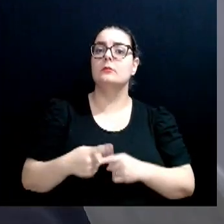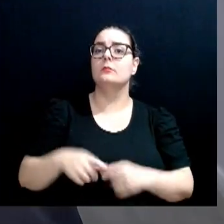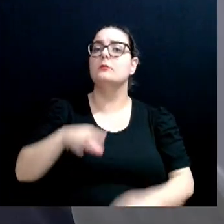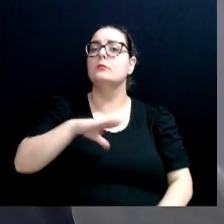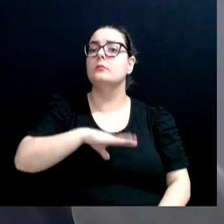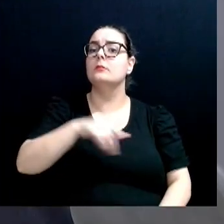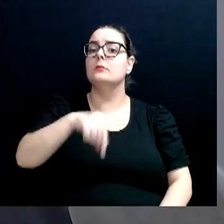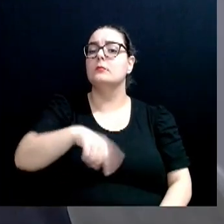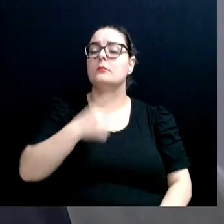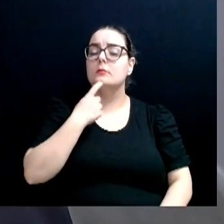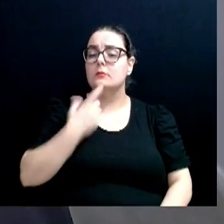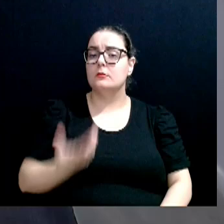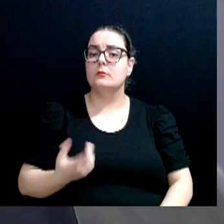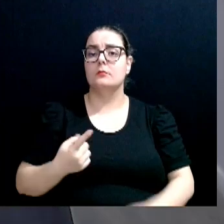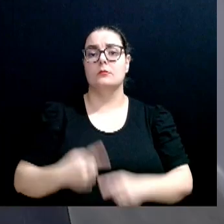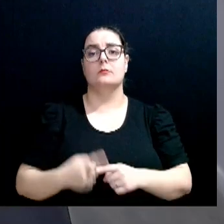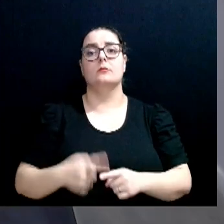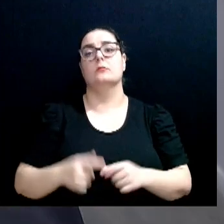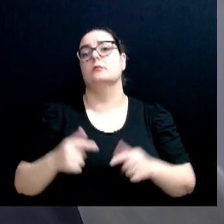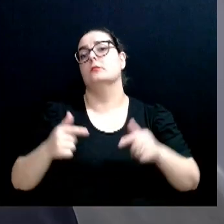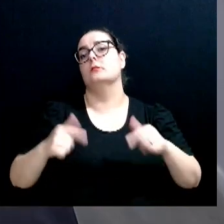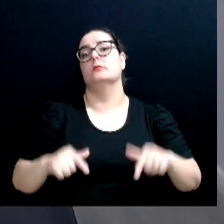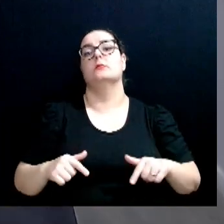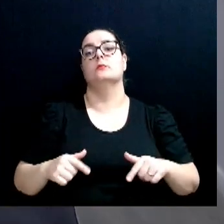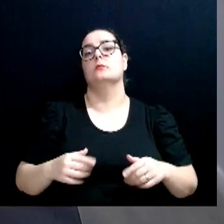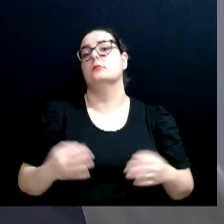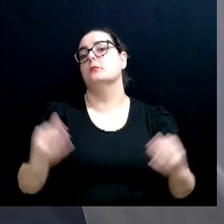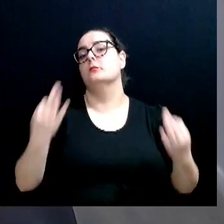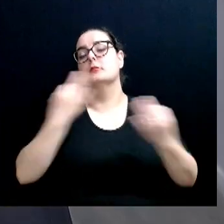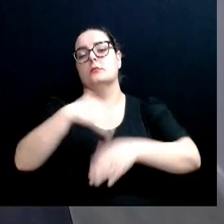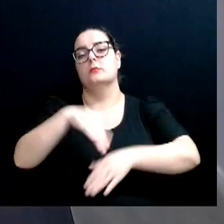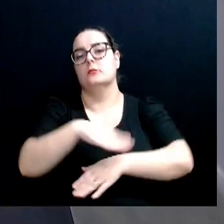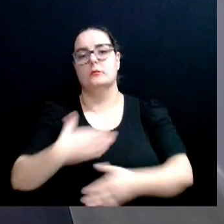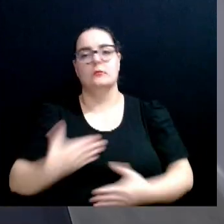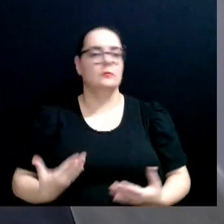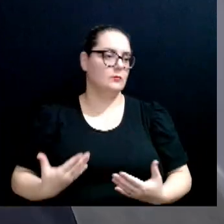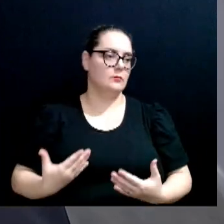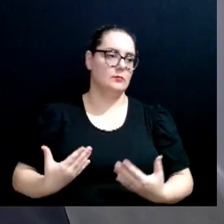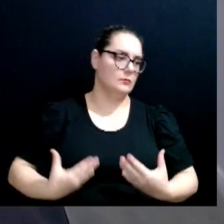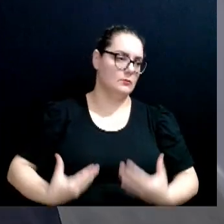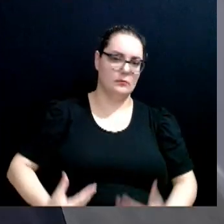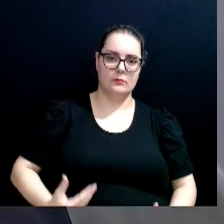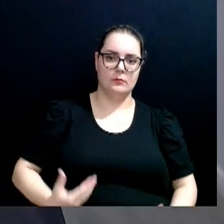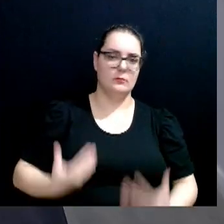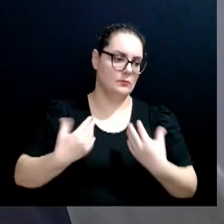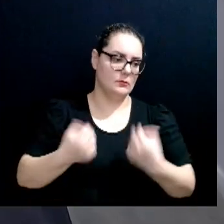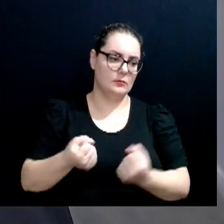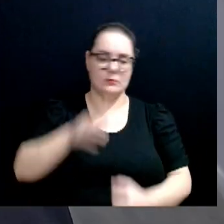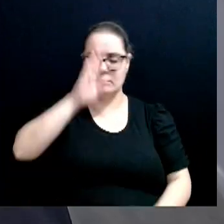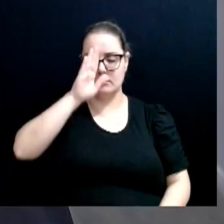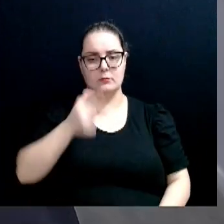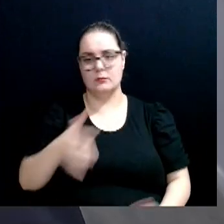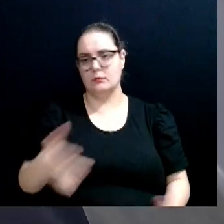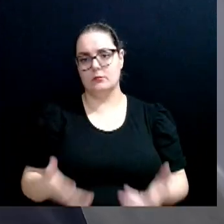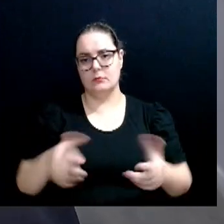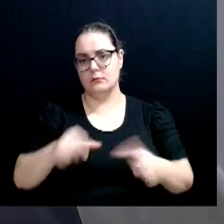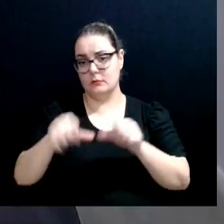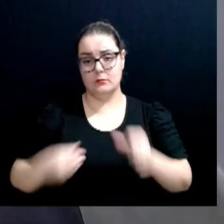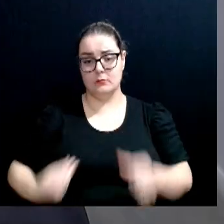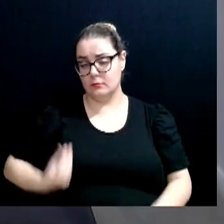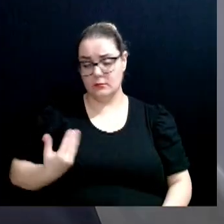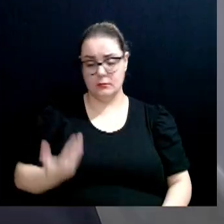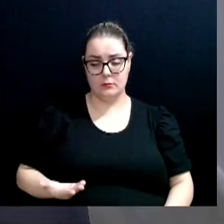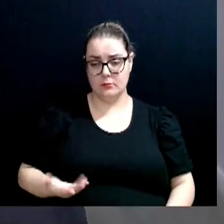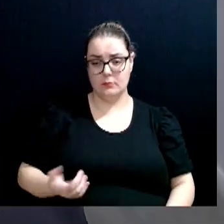é o paraíso do morador de rua. Tudo é recebido de graça, sem motivação nenhuma a mudar de vida. Então nós precisamos quebrar